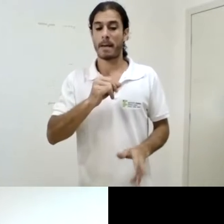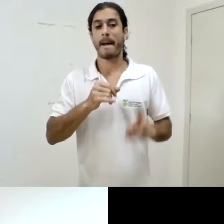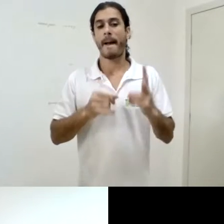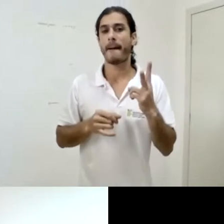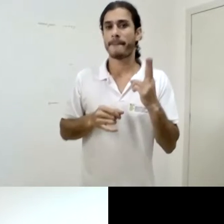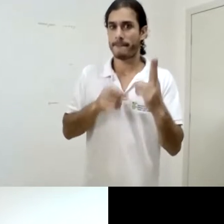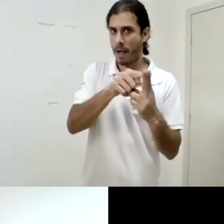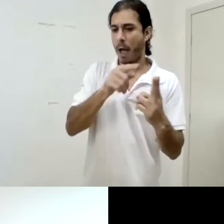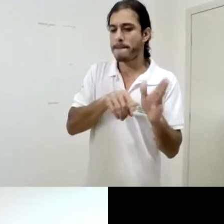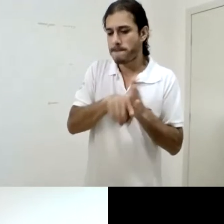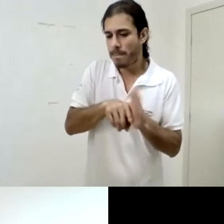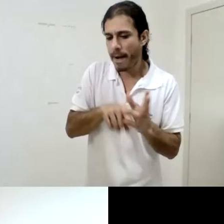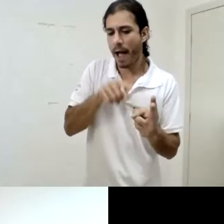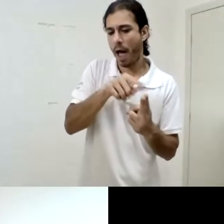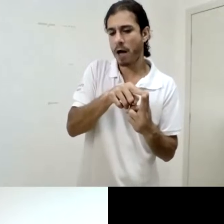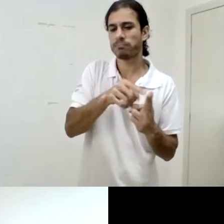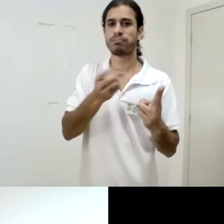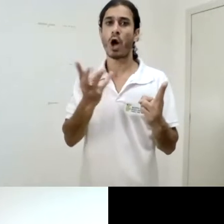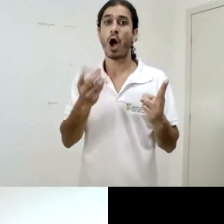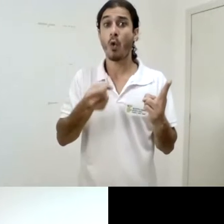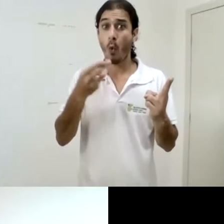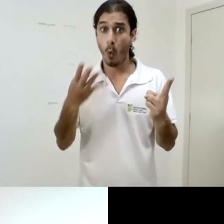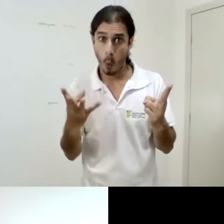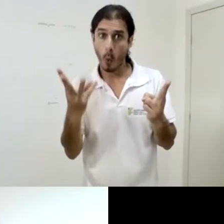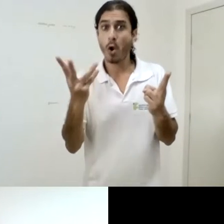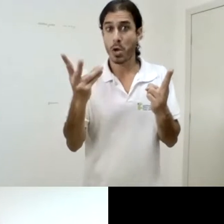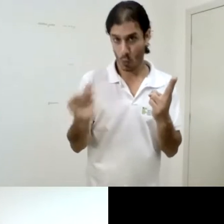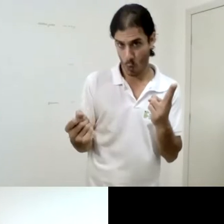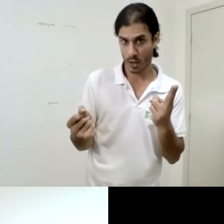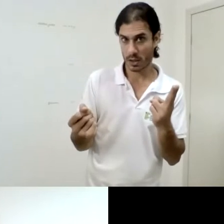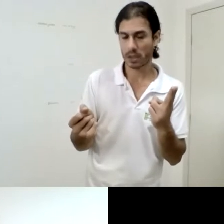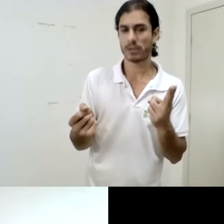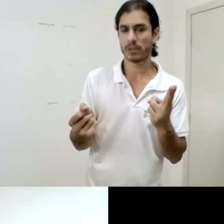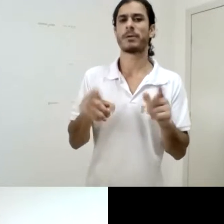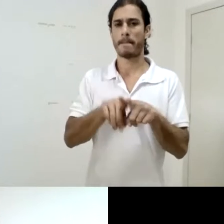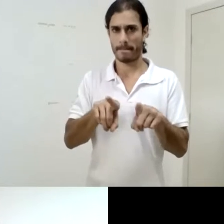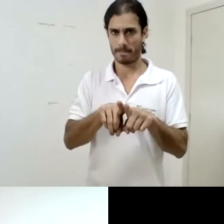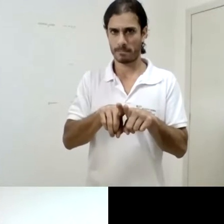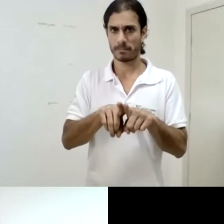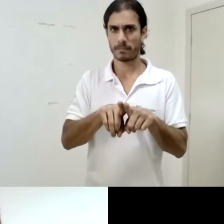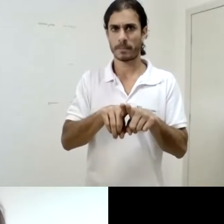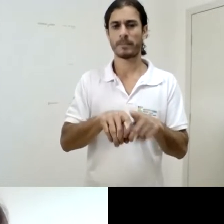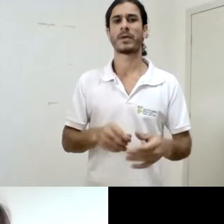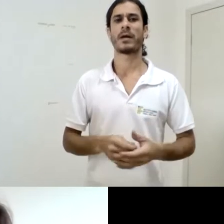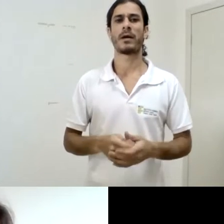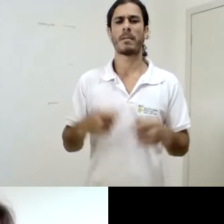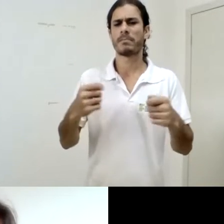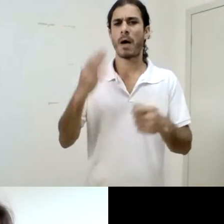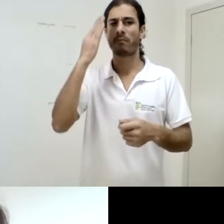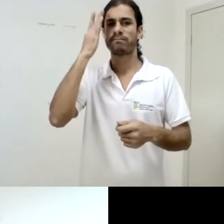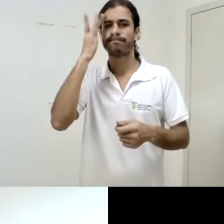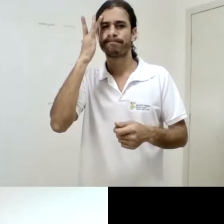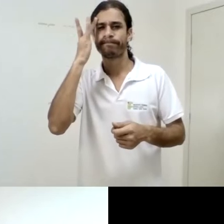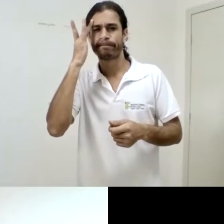objetivo, o que é uma hipótese, que é um problema, a gente não realiza a pesquisa. Né? Verdade. E